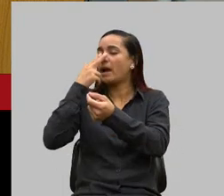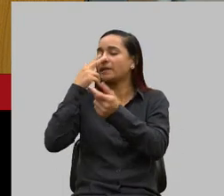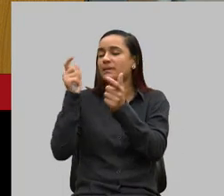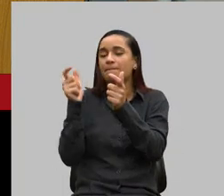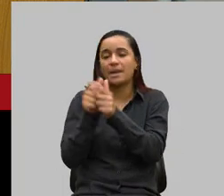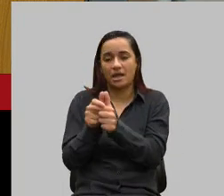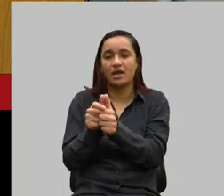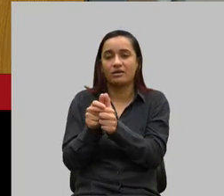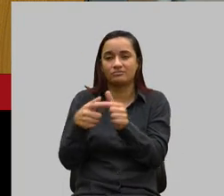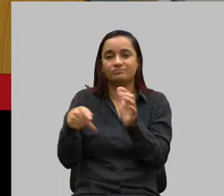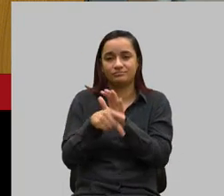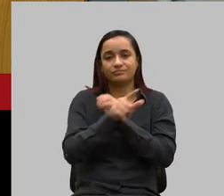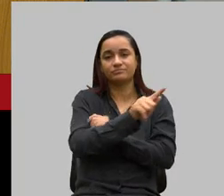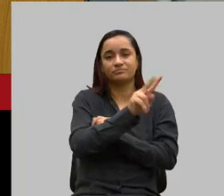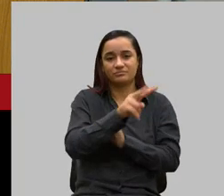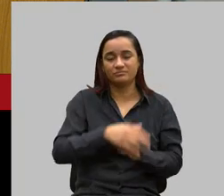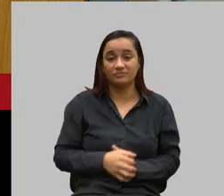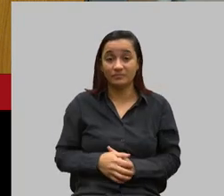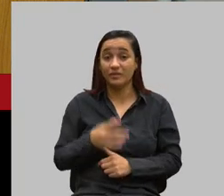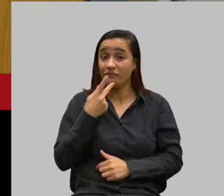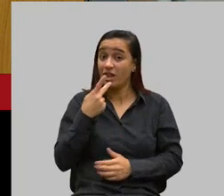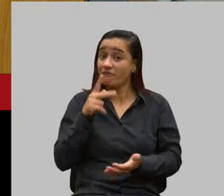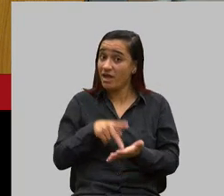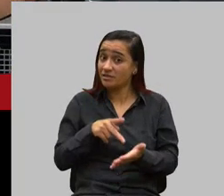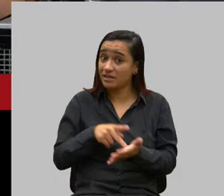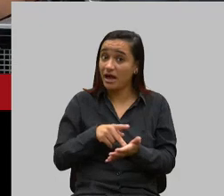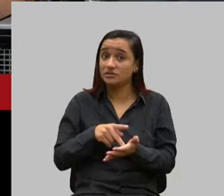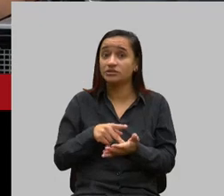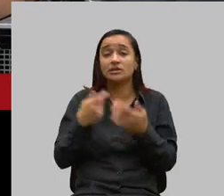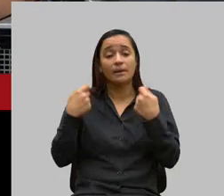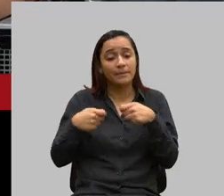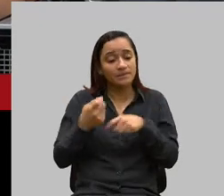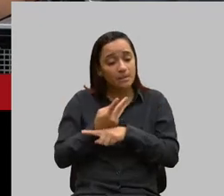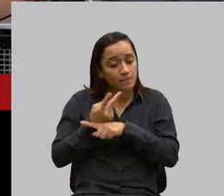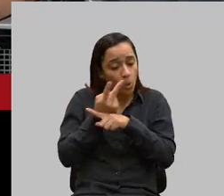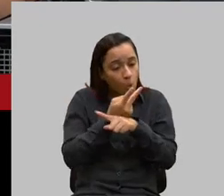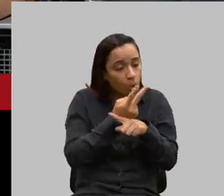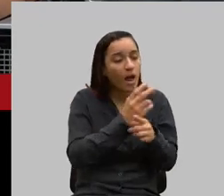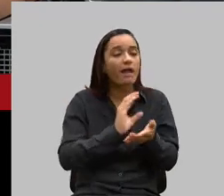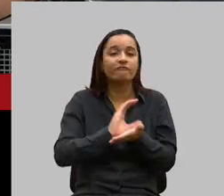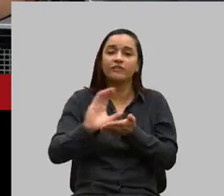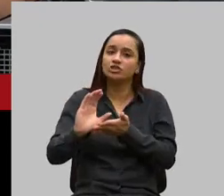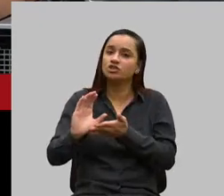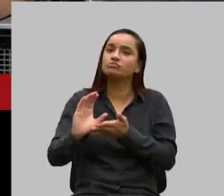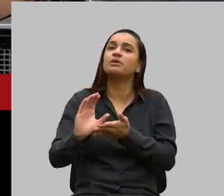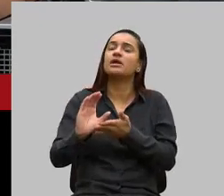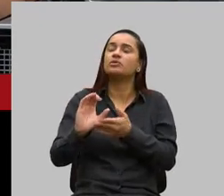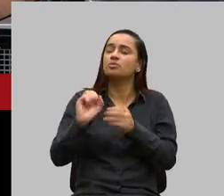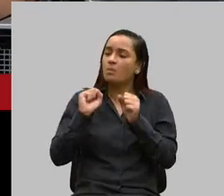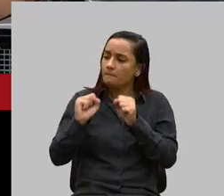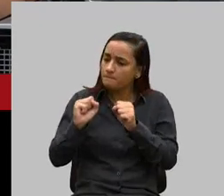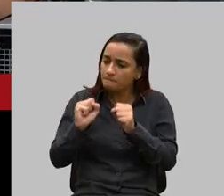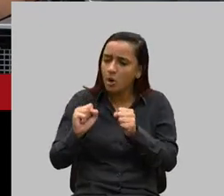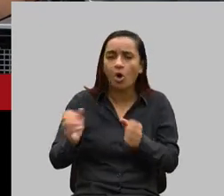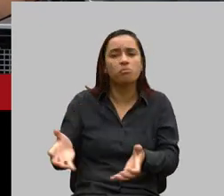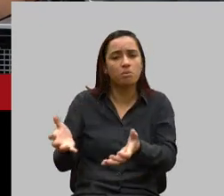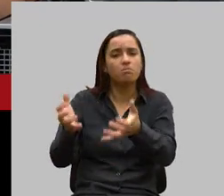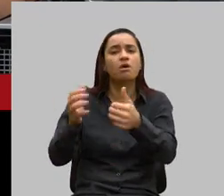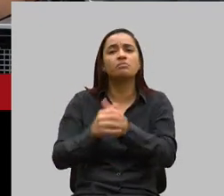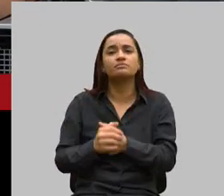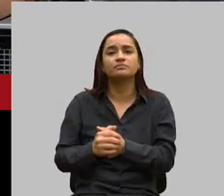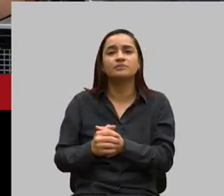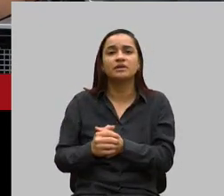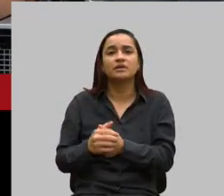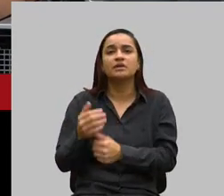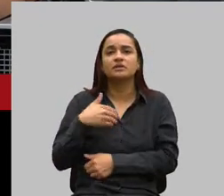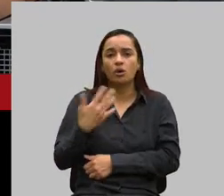como que vão atrás do investimento que apoiam que fazem essa que fazem essa interlocução eu acho que a gente